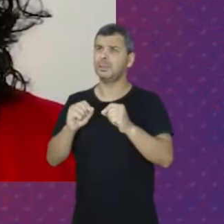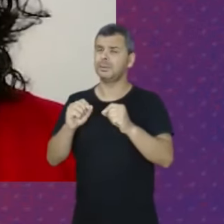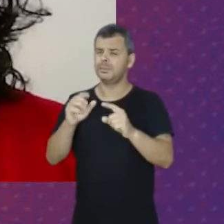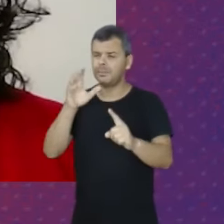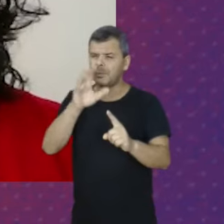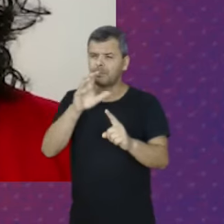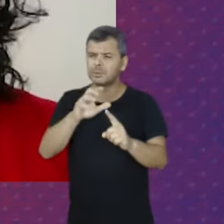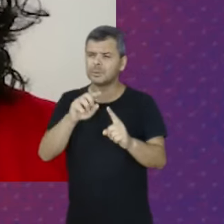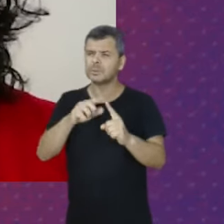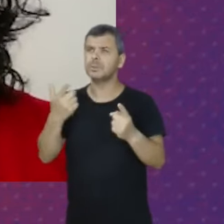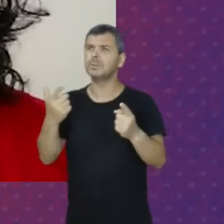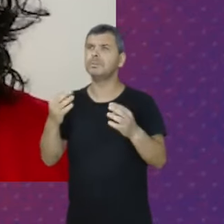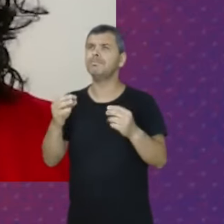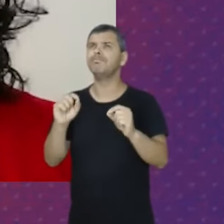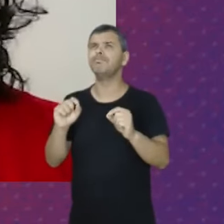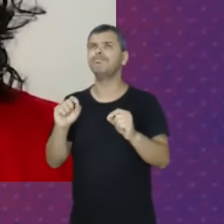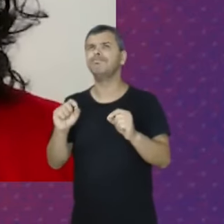toda